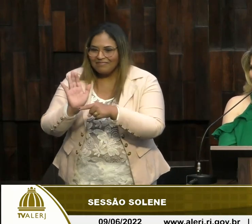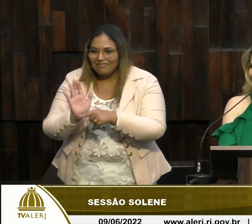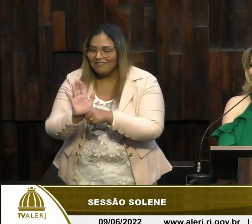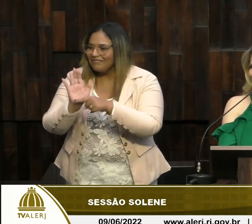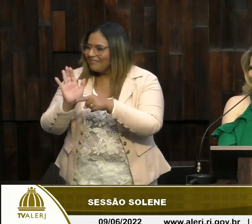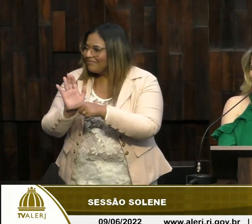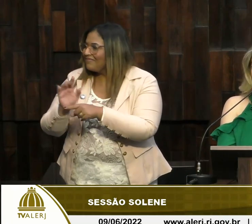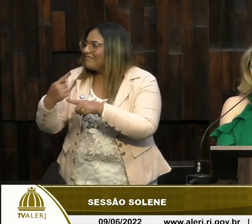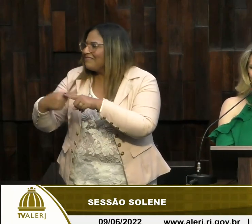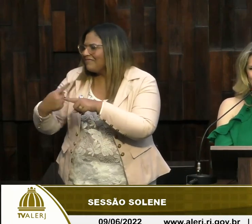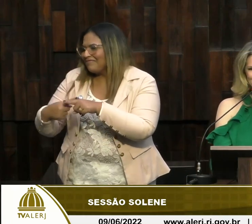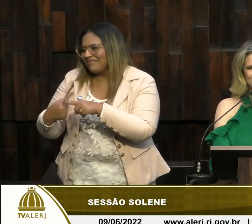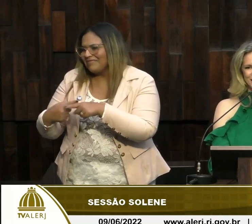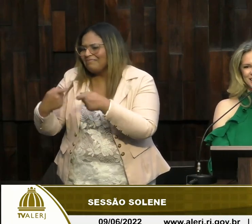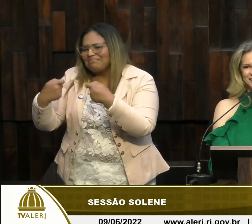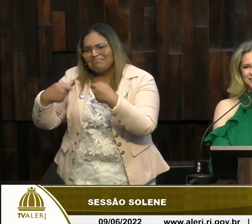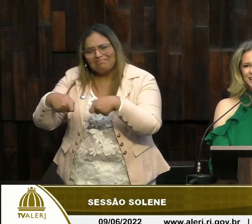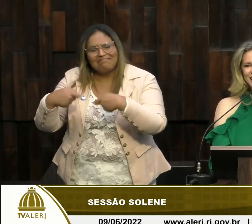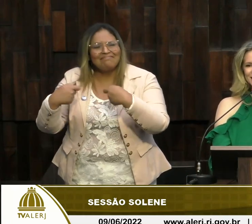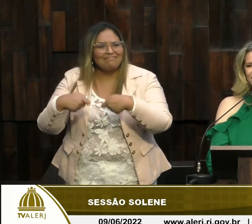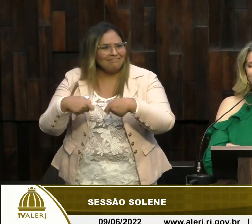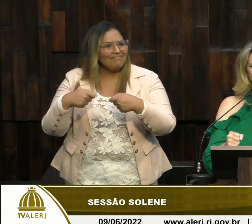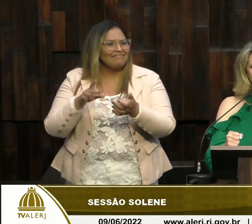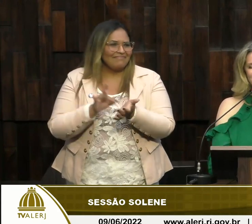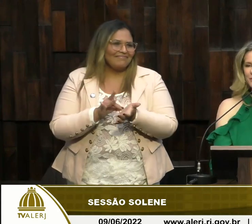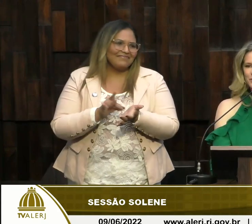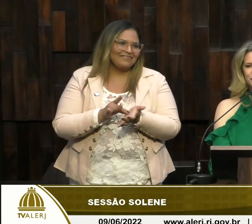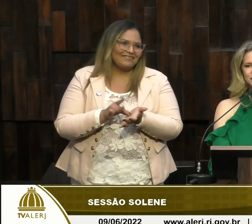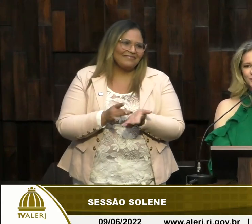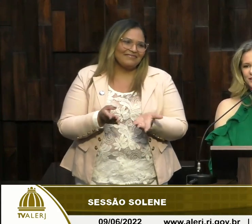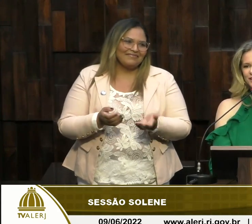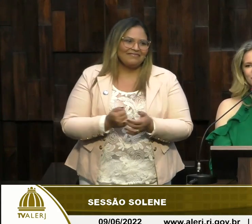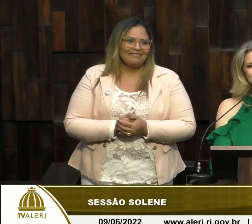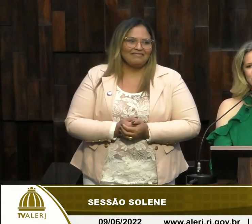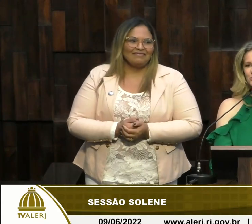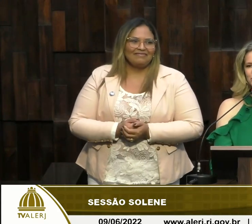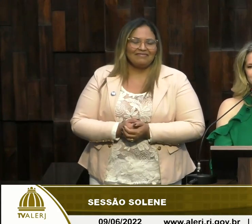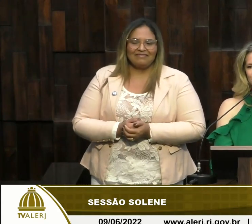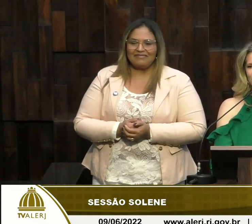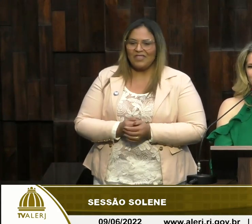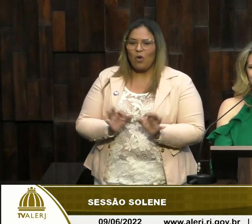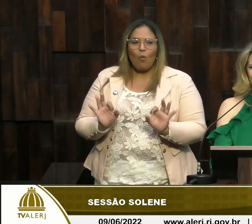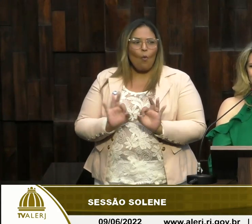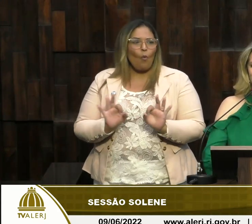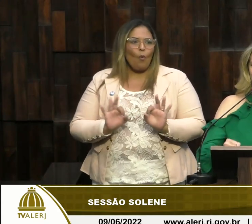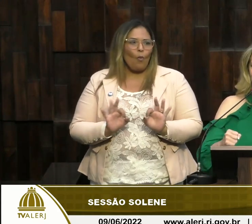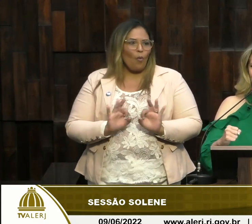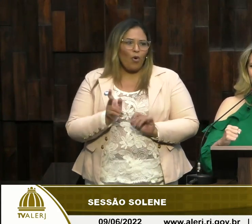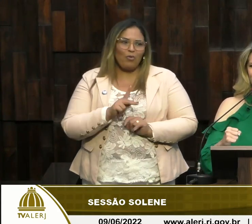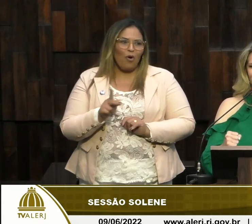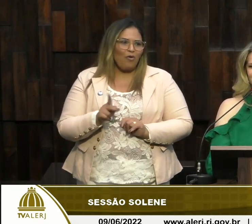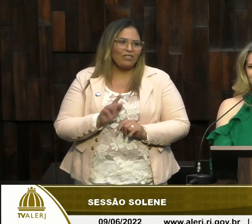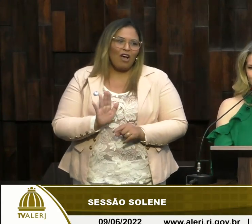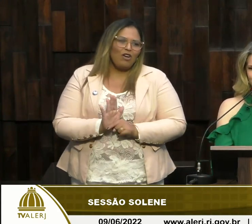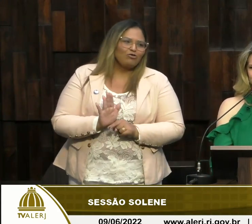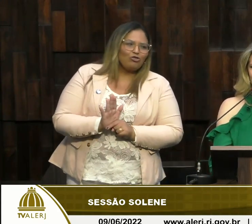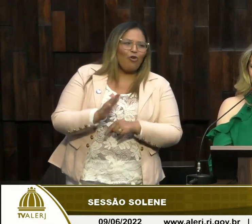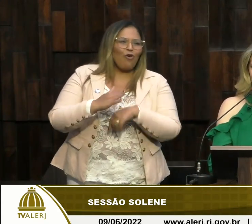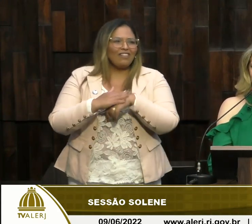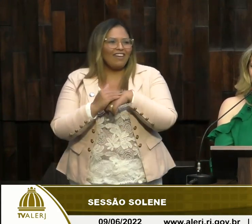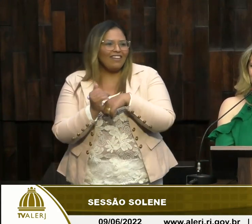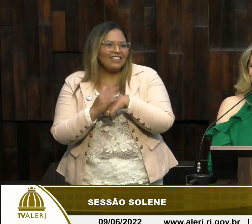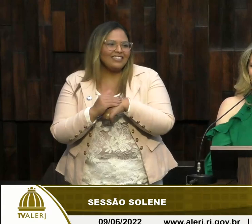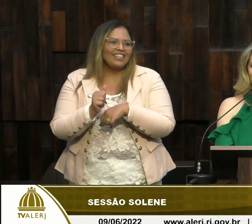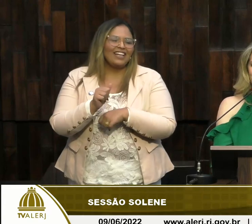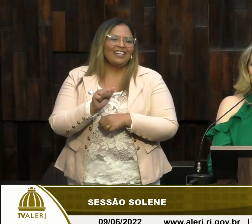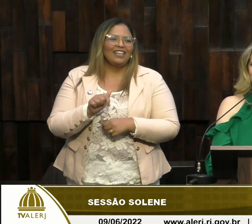carentes, tá? Muito carentes. Então, não tem professor que não ajude o seu aluno, que não dê um carinho para o seu